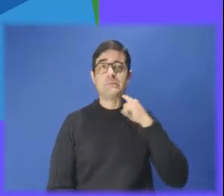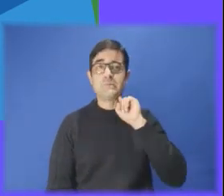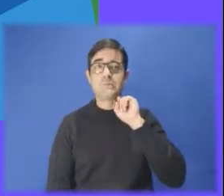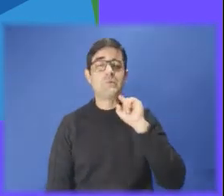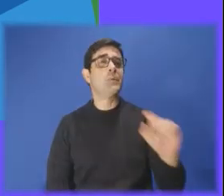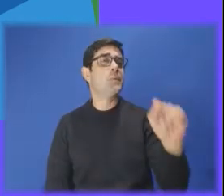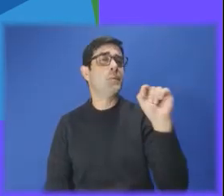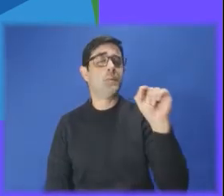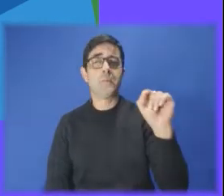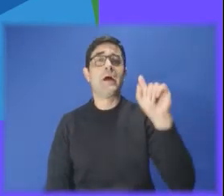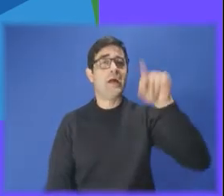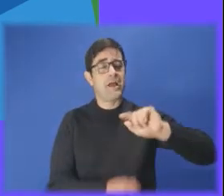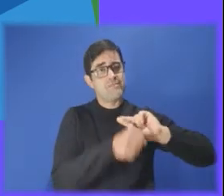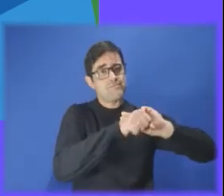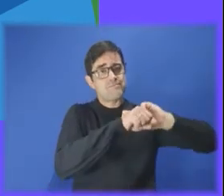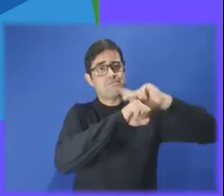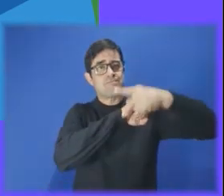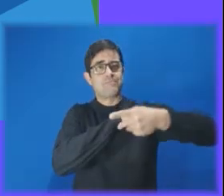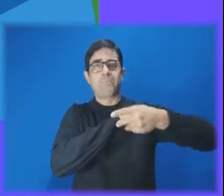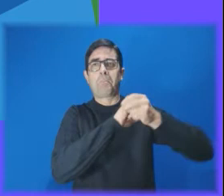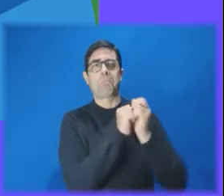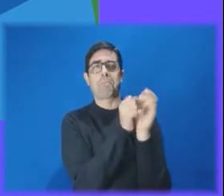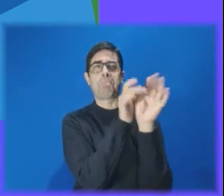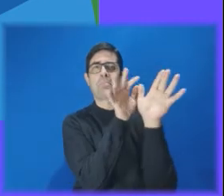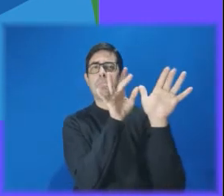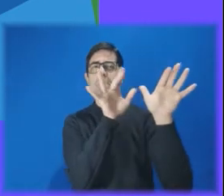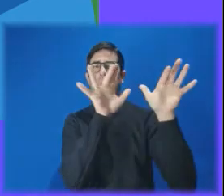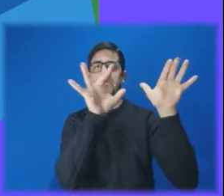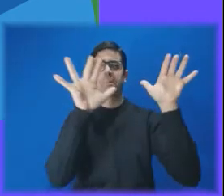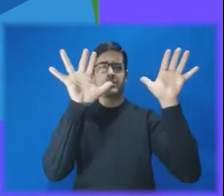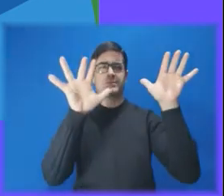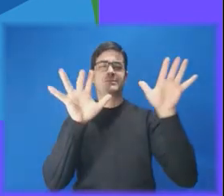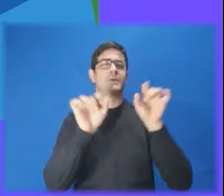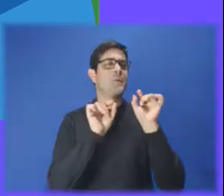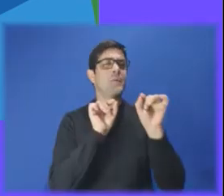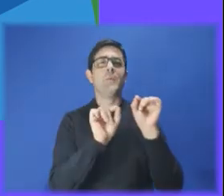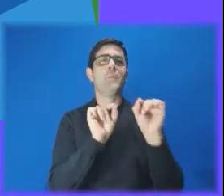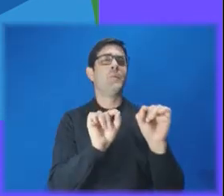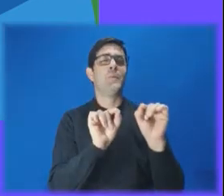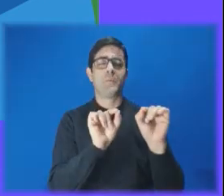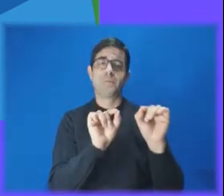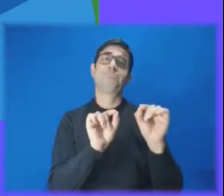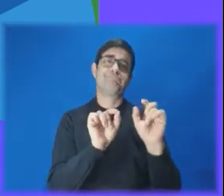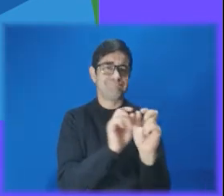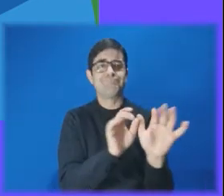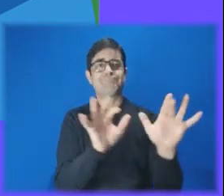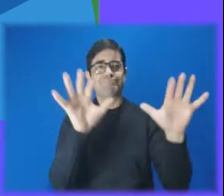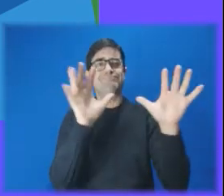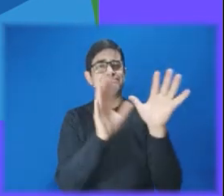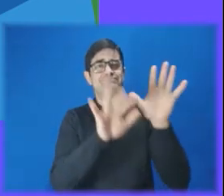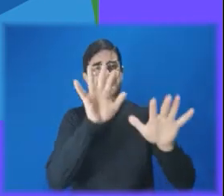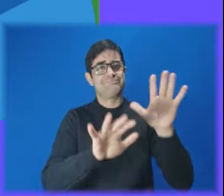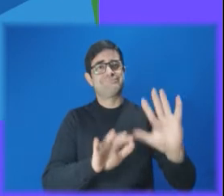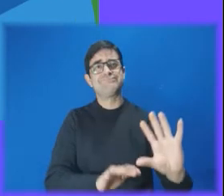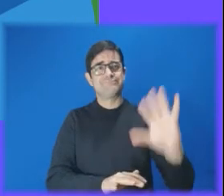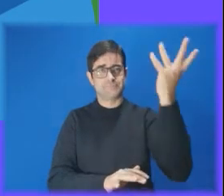de poluição são os materiais particulados. O material particulado é um poluente extremamente